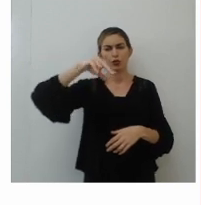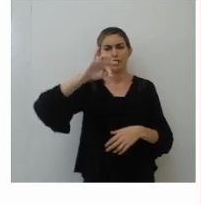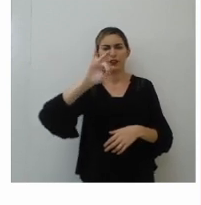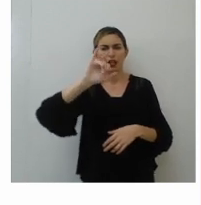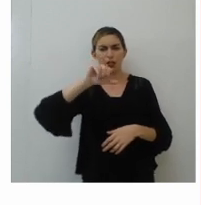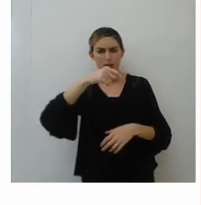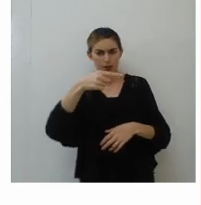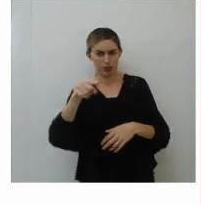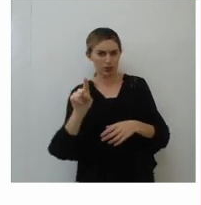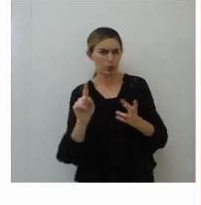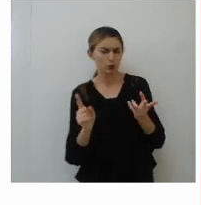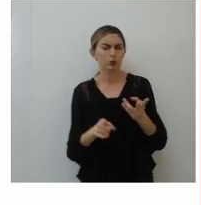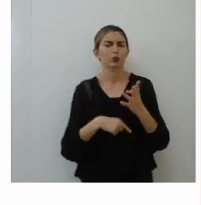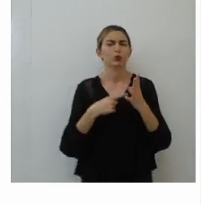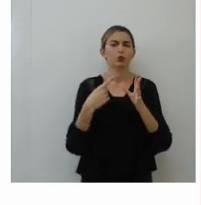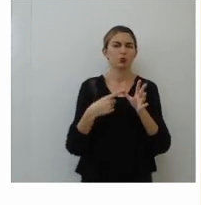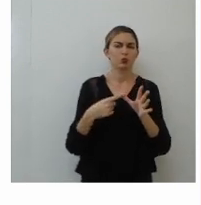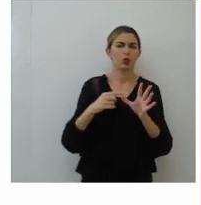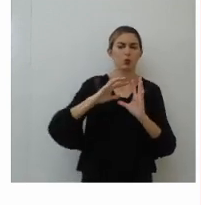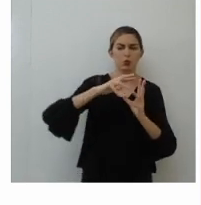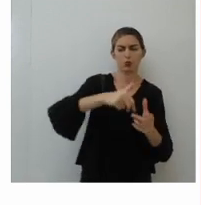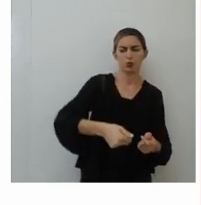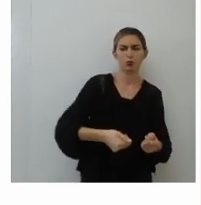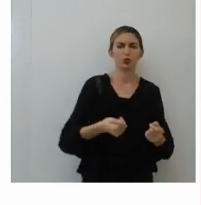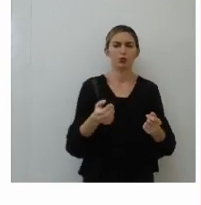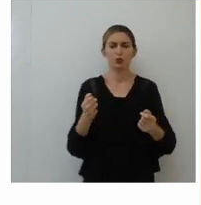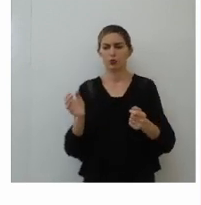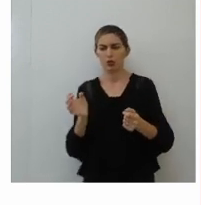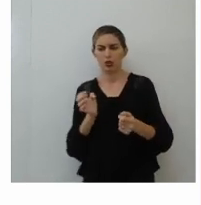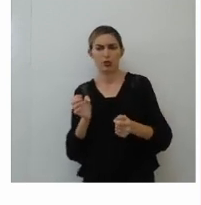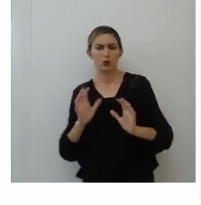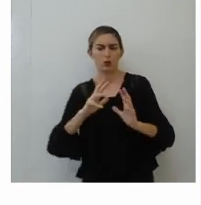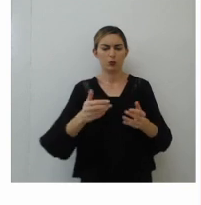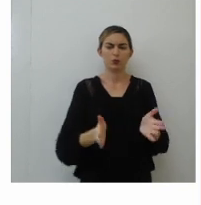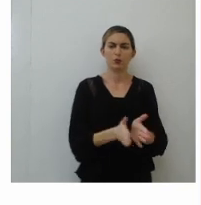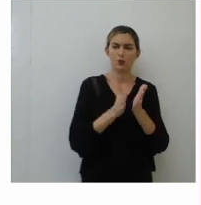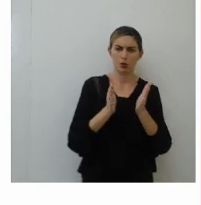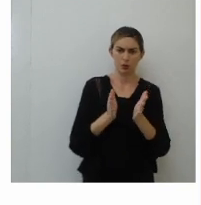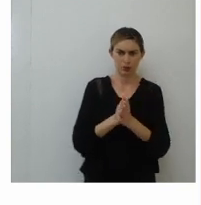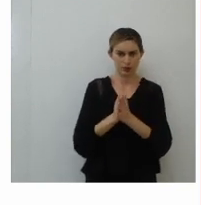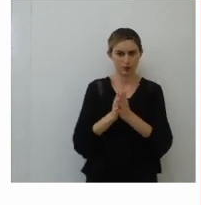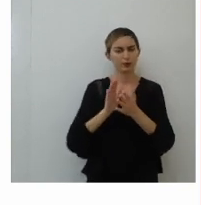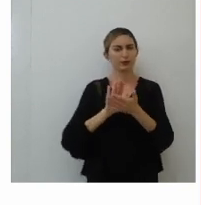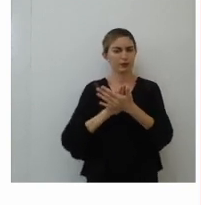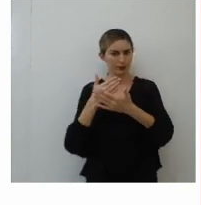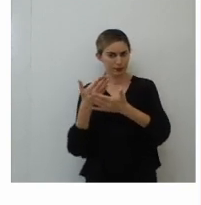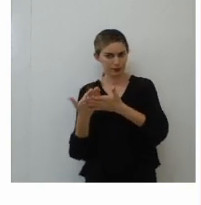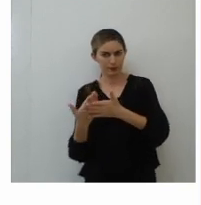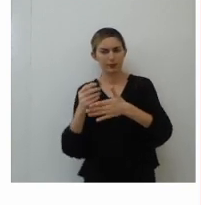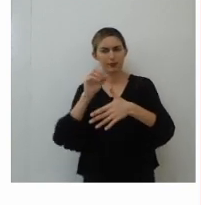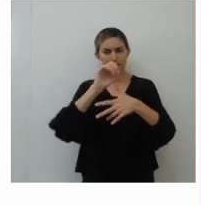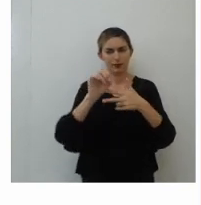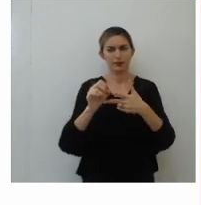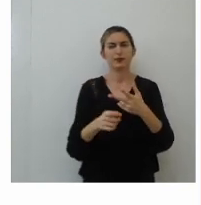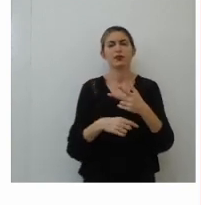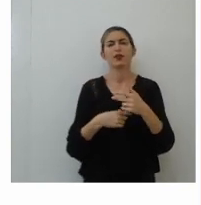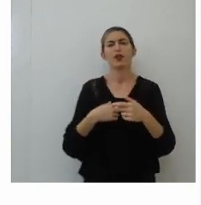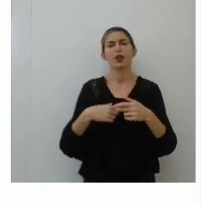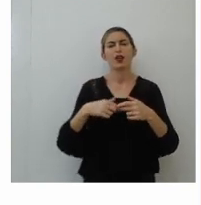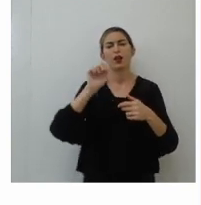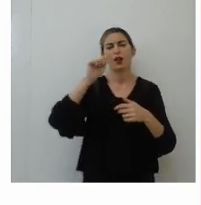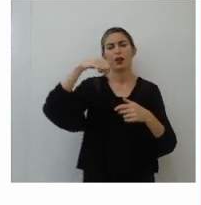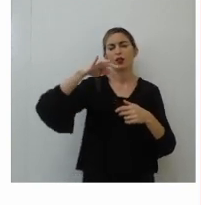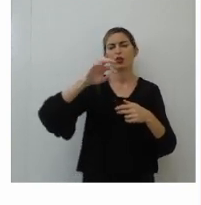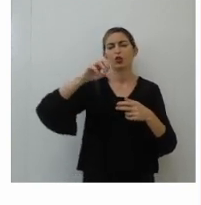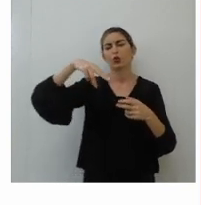Para opor o mundo real pobre ao mundo virtual rico. Gente, isso foi questão do Enem. Vê, interpretação pura. E letra E.